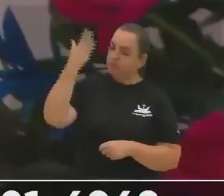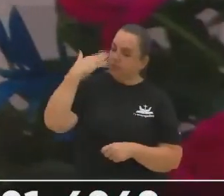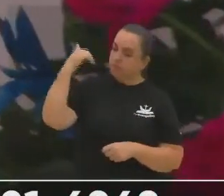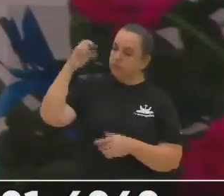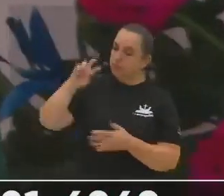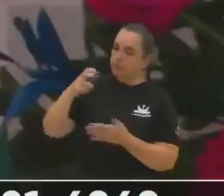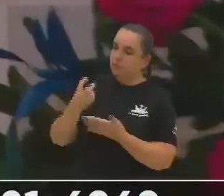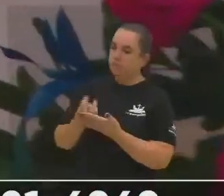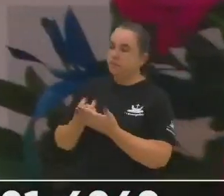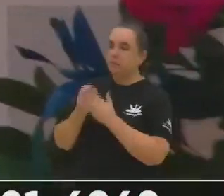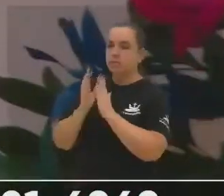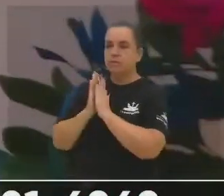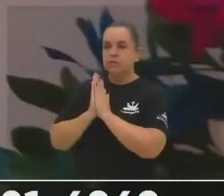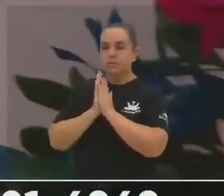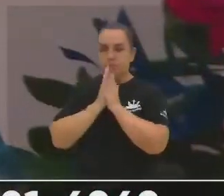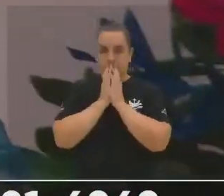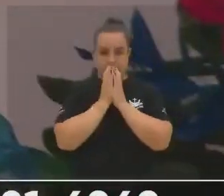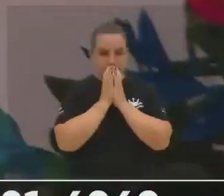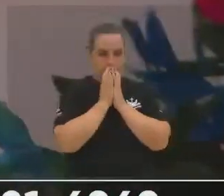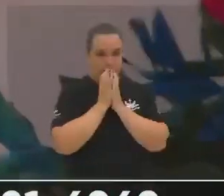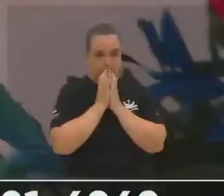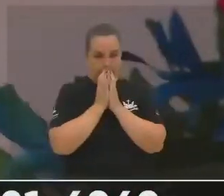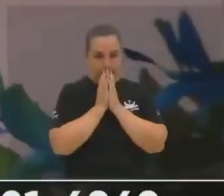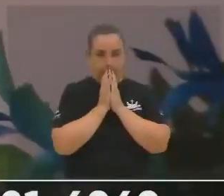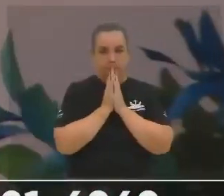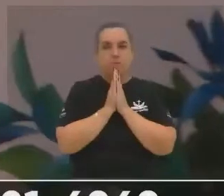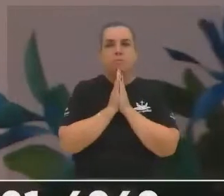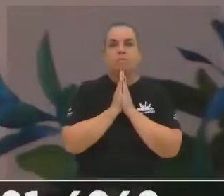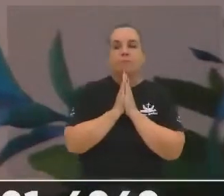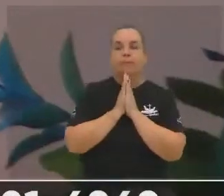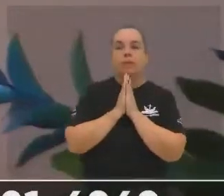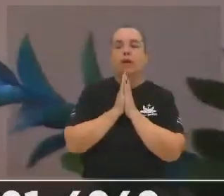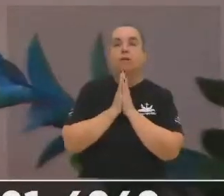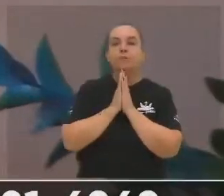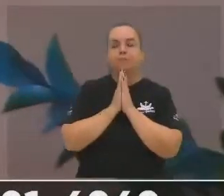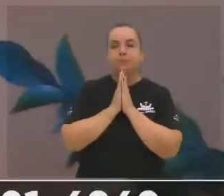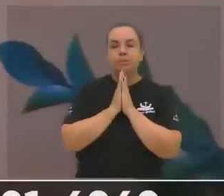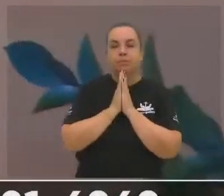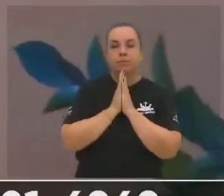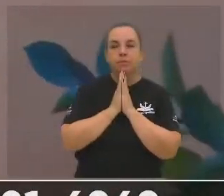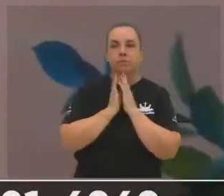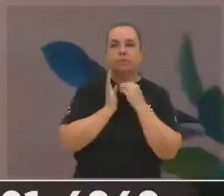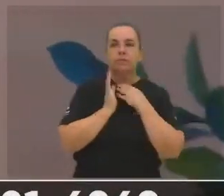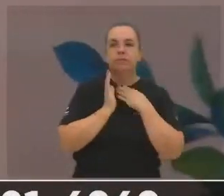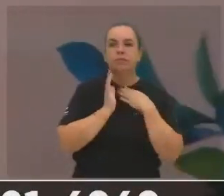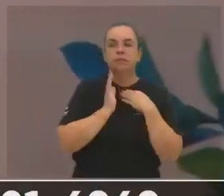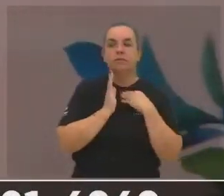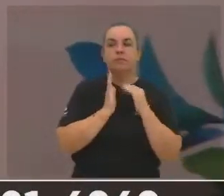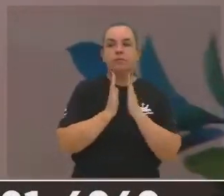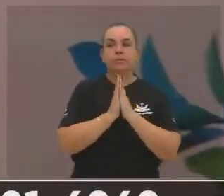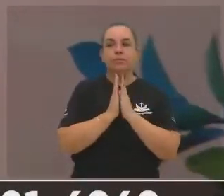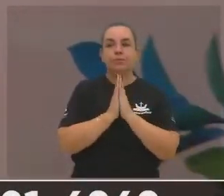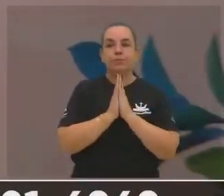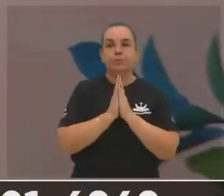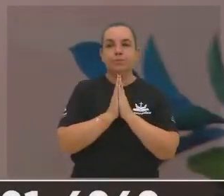nós, pecadores, agora e na hora de nossa morte. Amém.